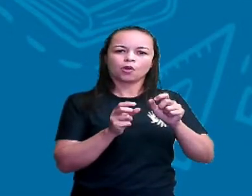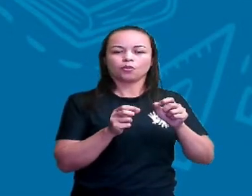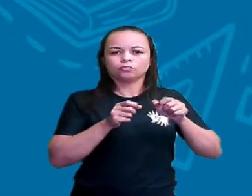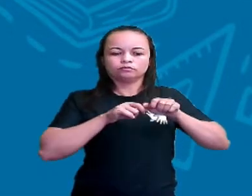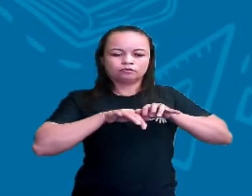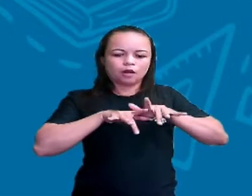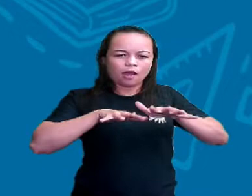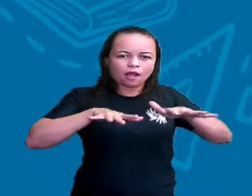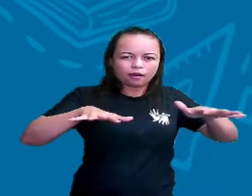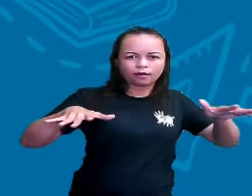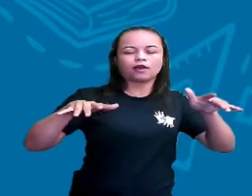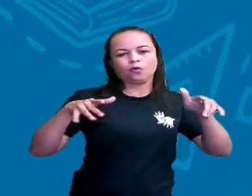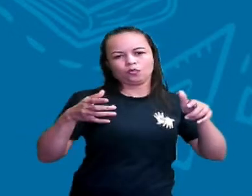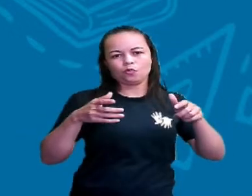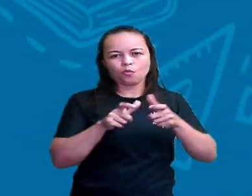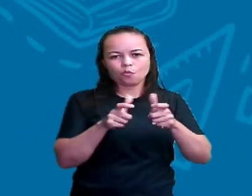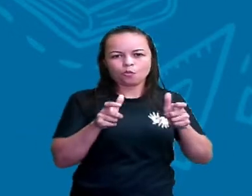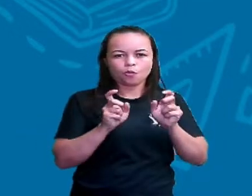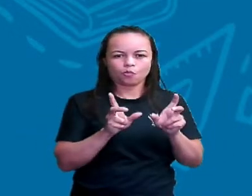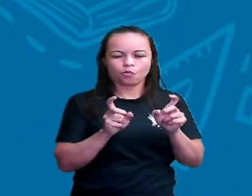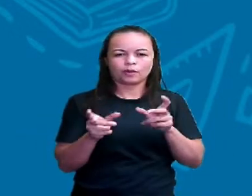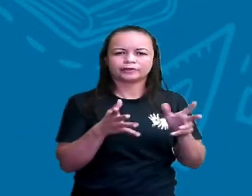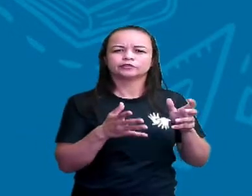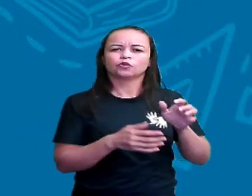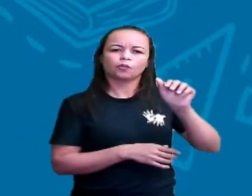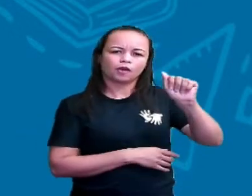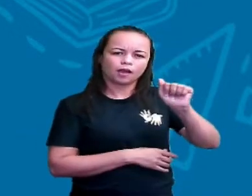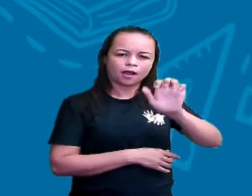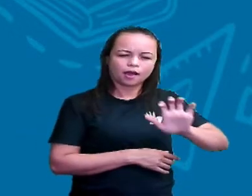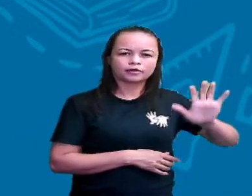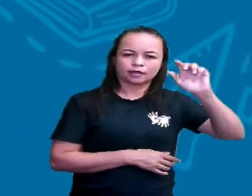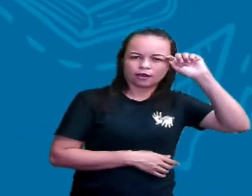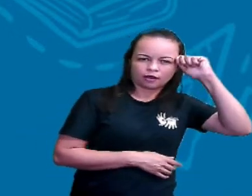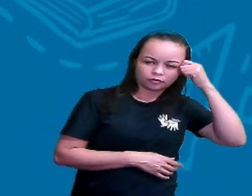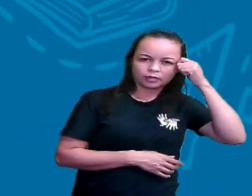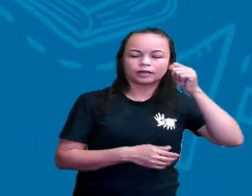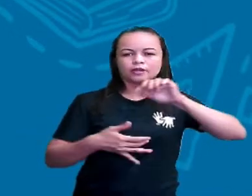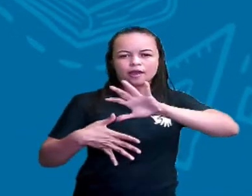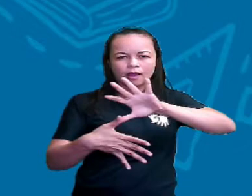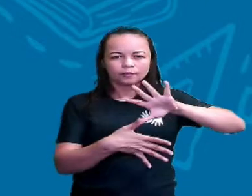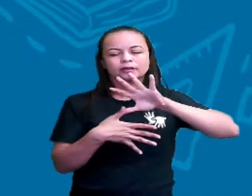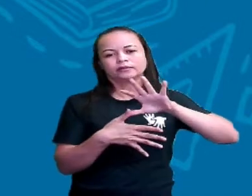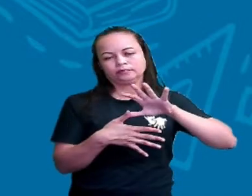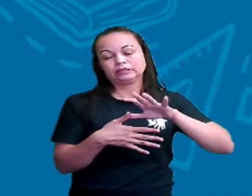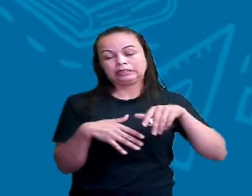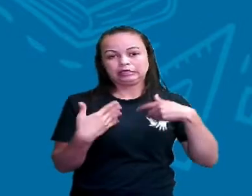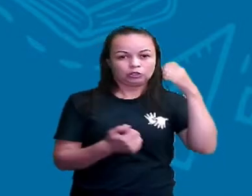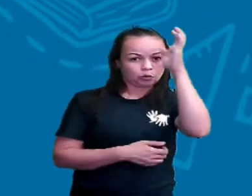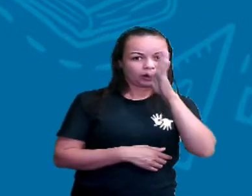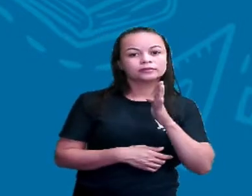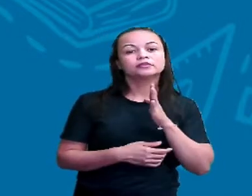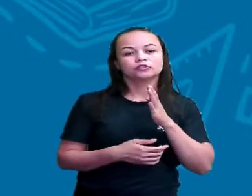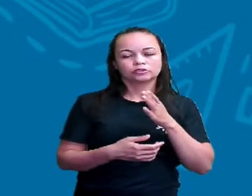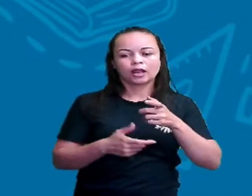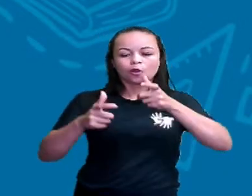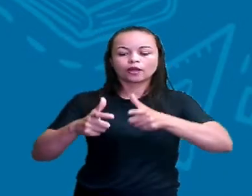explorar e colonizar outros continentes, como a Ásia, a África e a América. O Brasil está localizado na América,